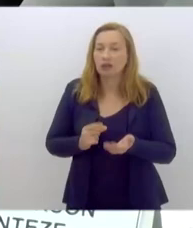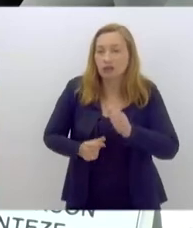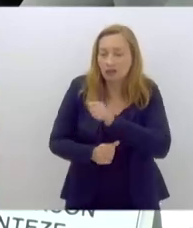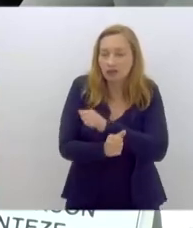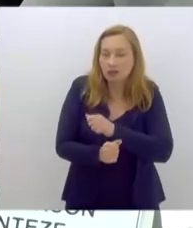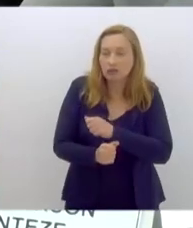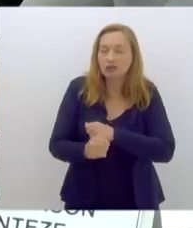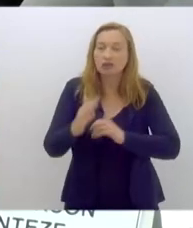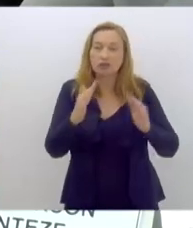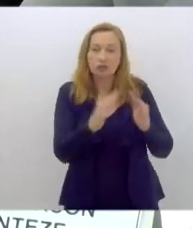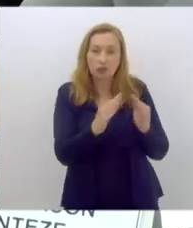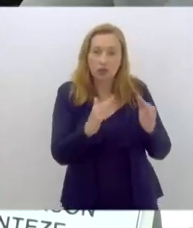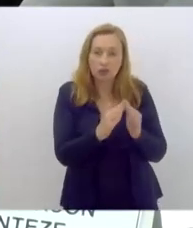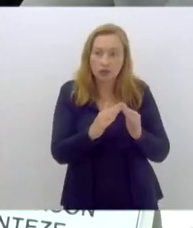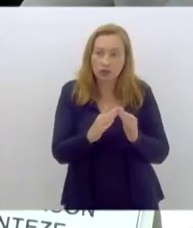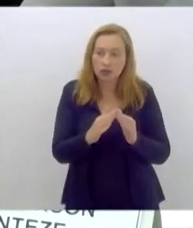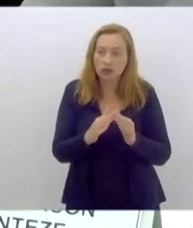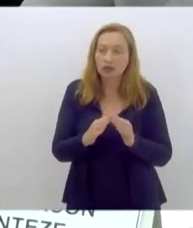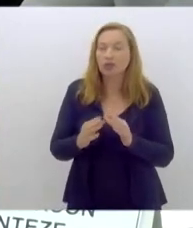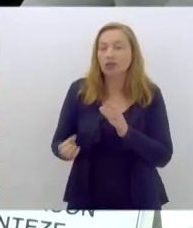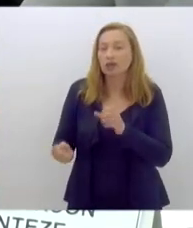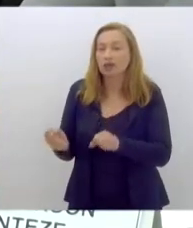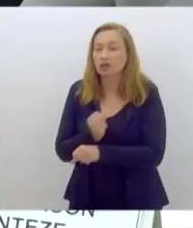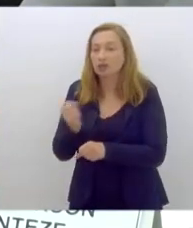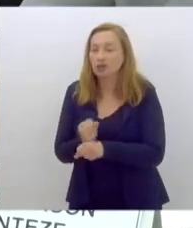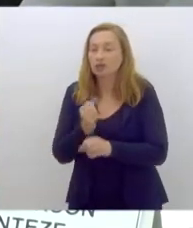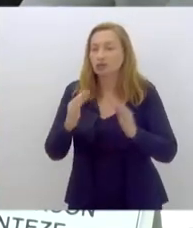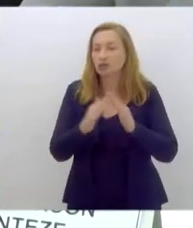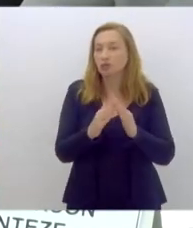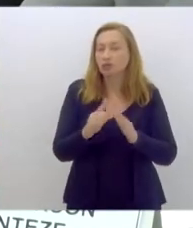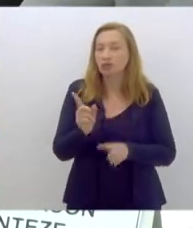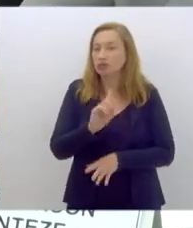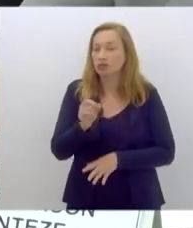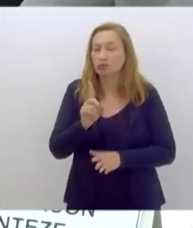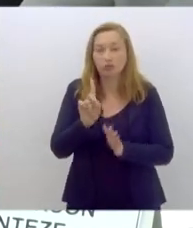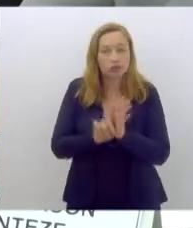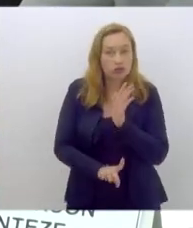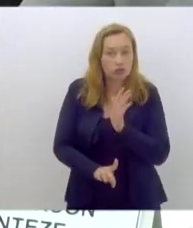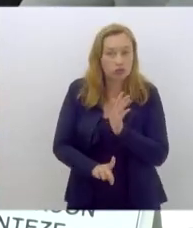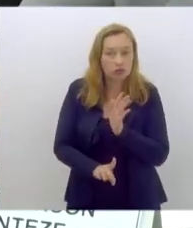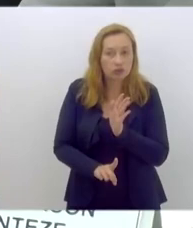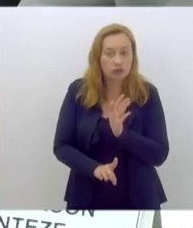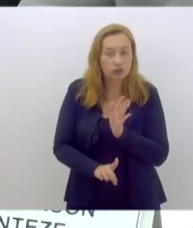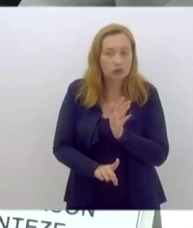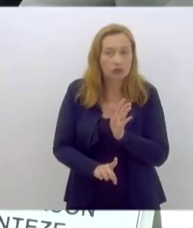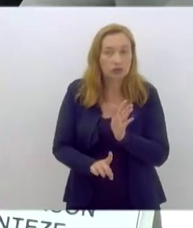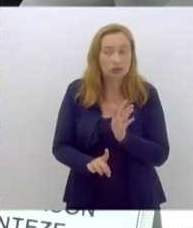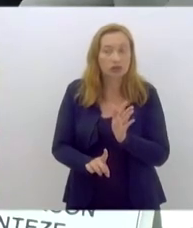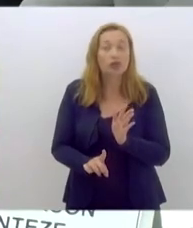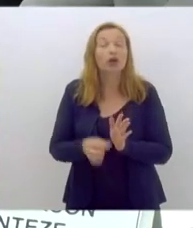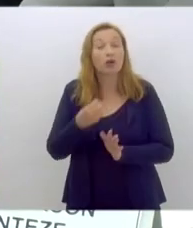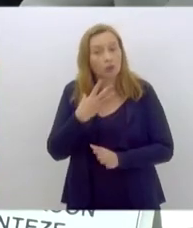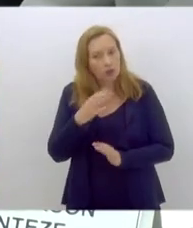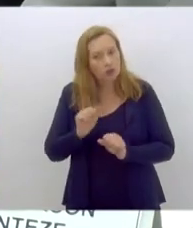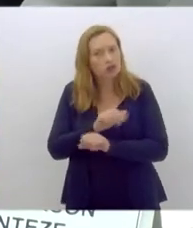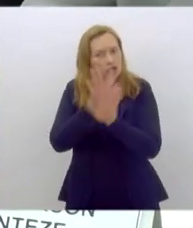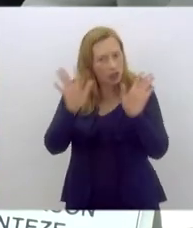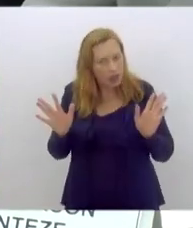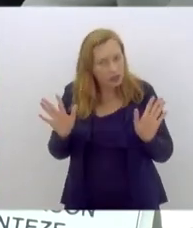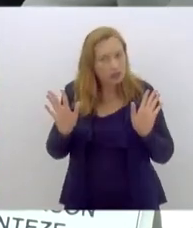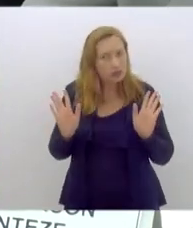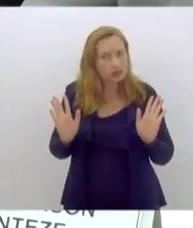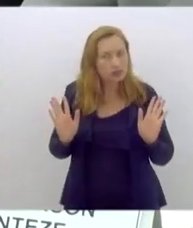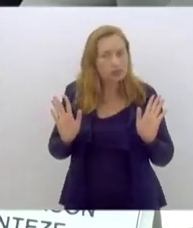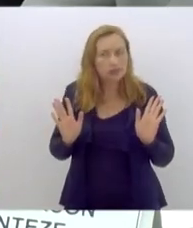no caso da Habitação para a construção de moradias eu não estou reduzindo Então é bom que a gente deixe claro isso né